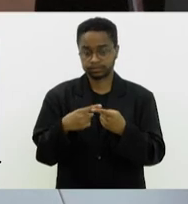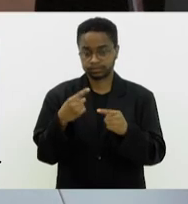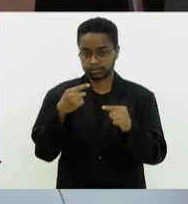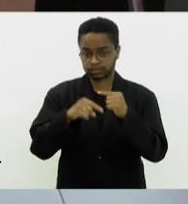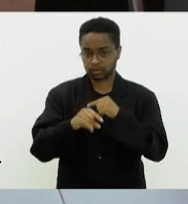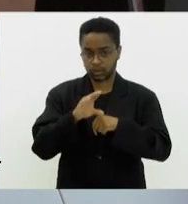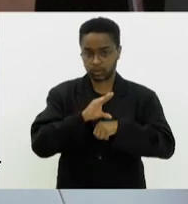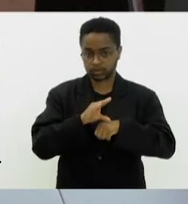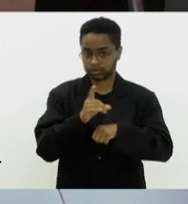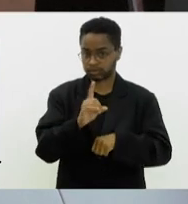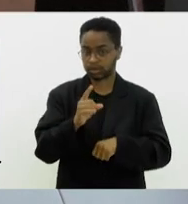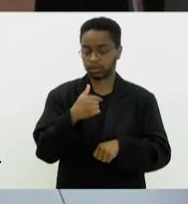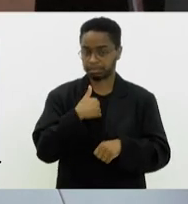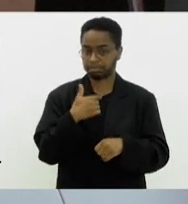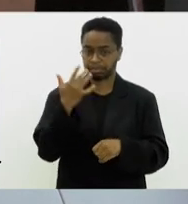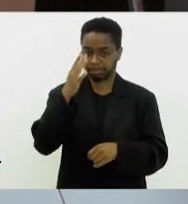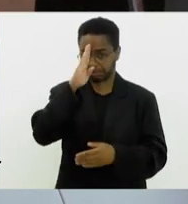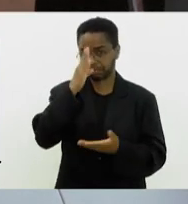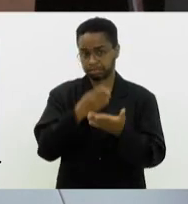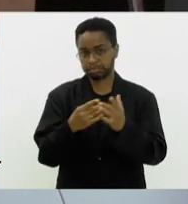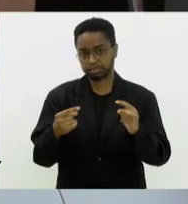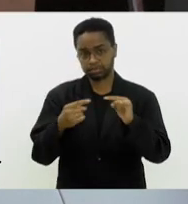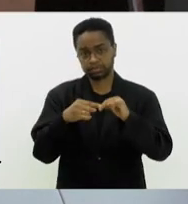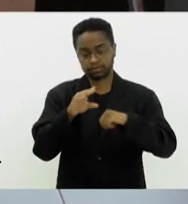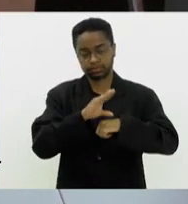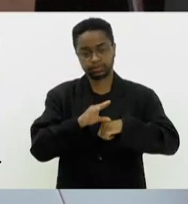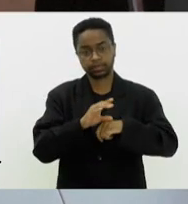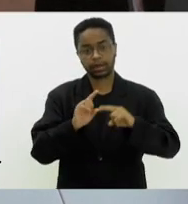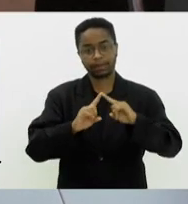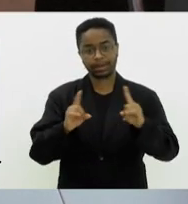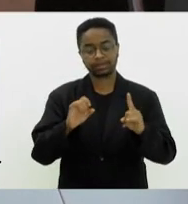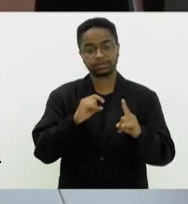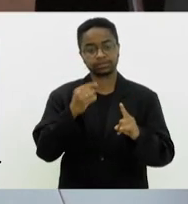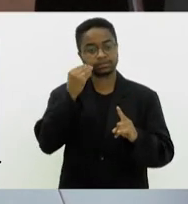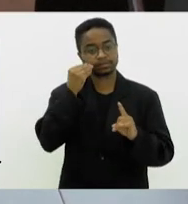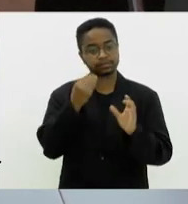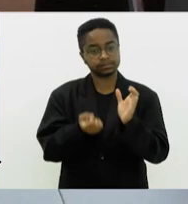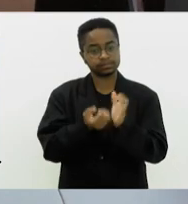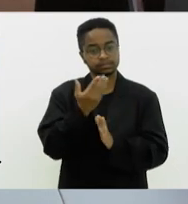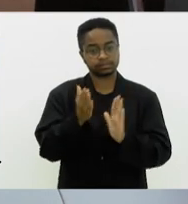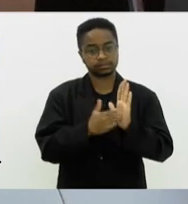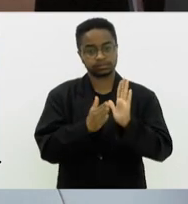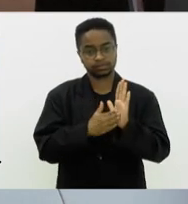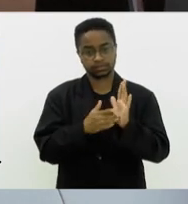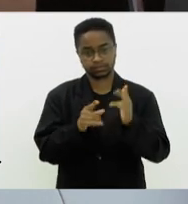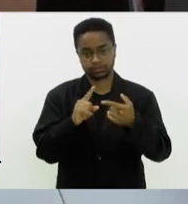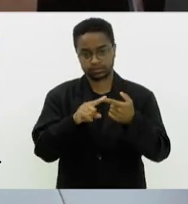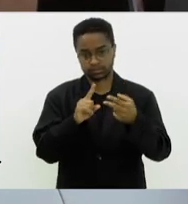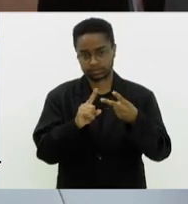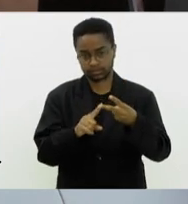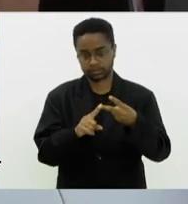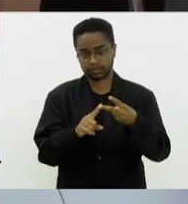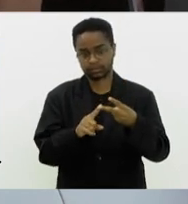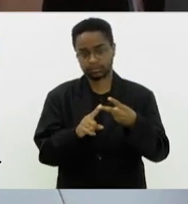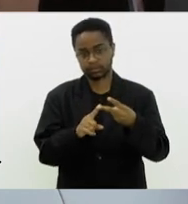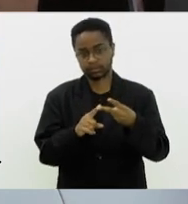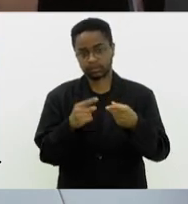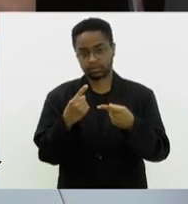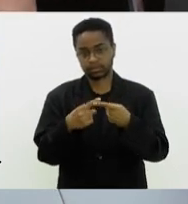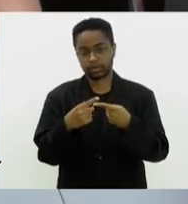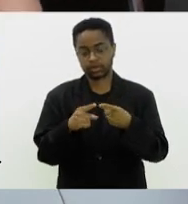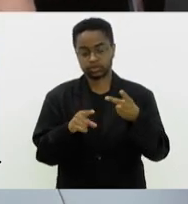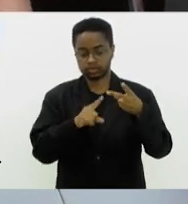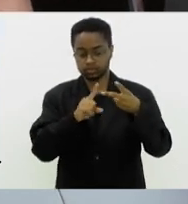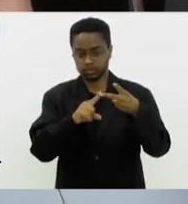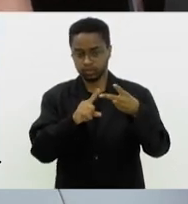acho constitucional. Se eu não posso abrir essa proposta em duas, para a segunda